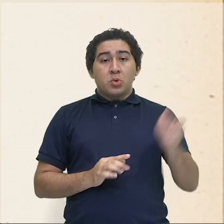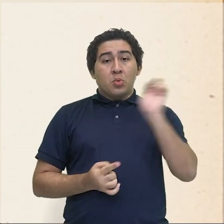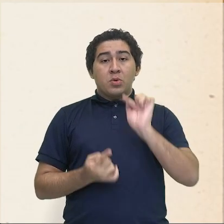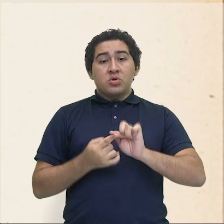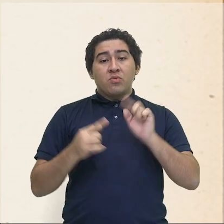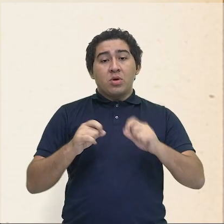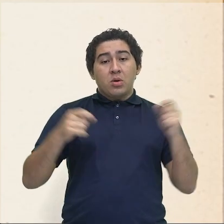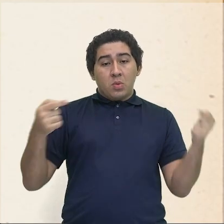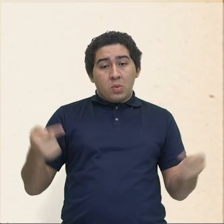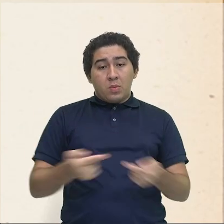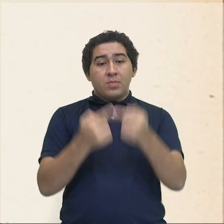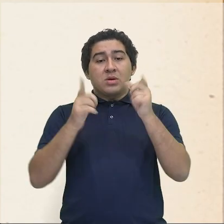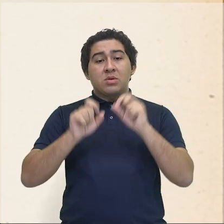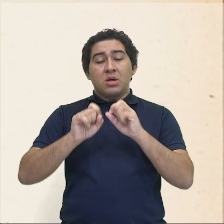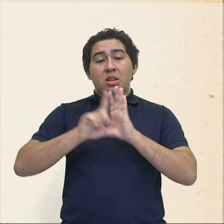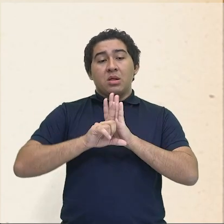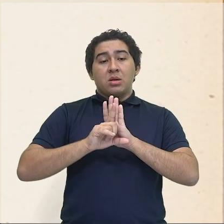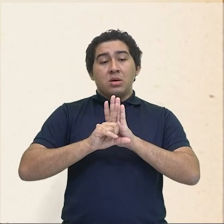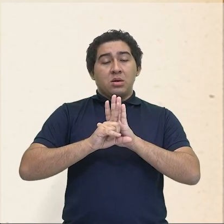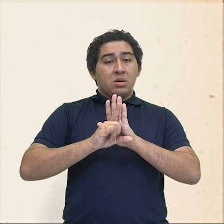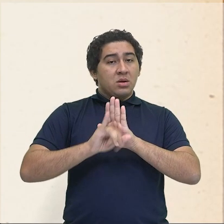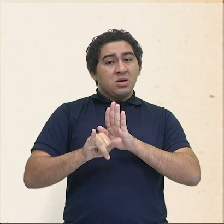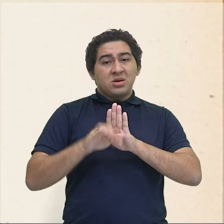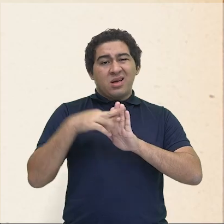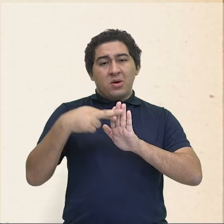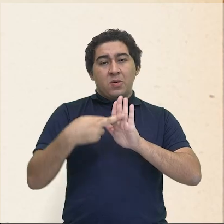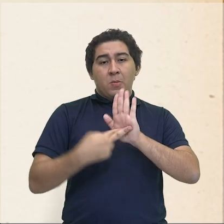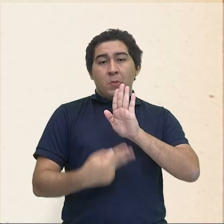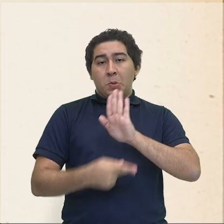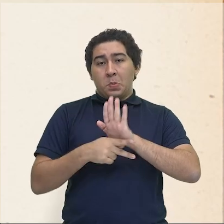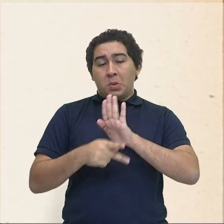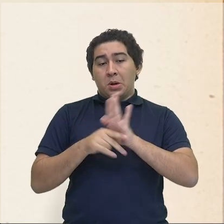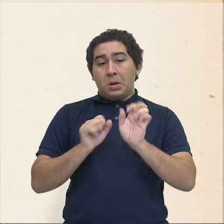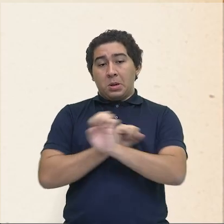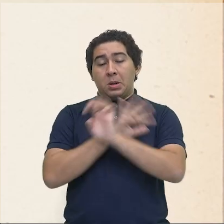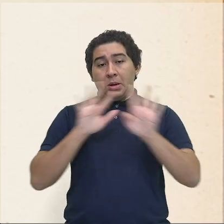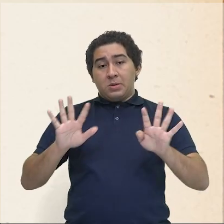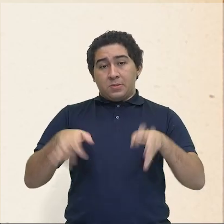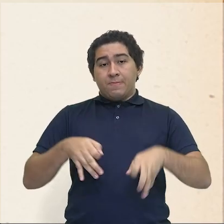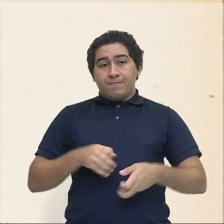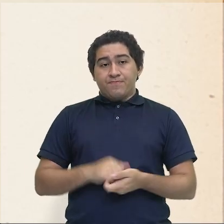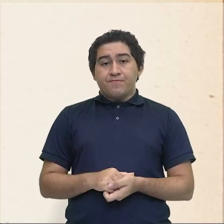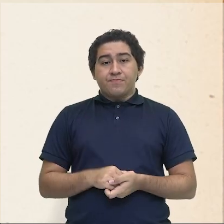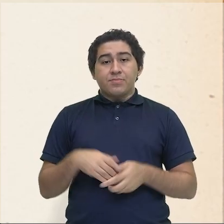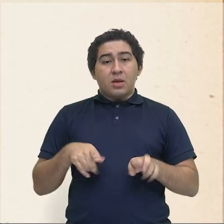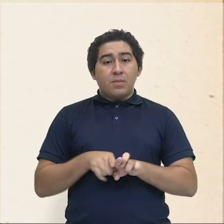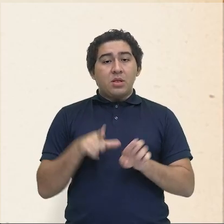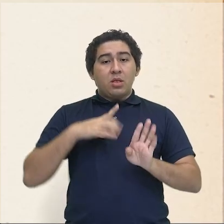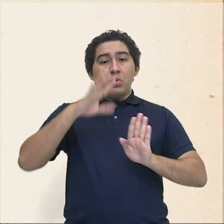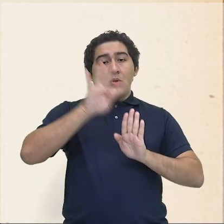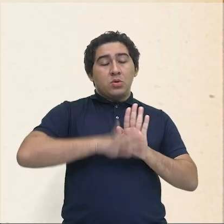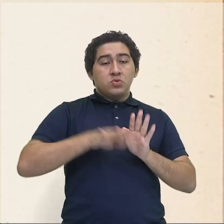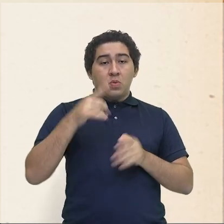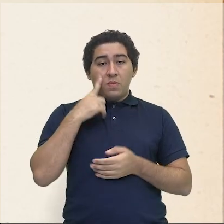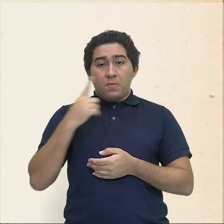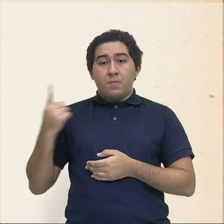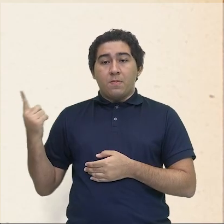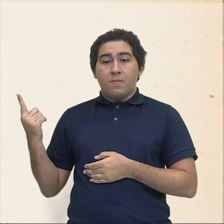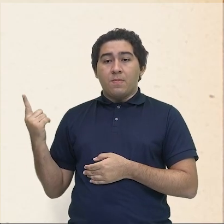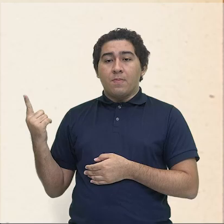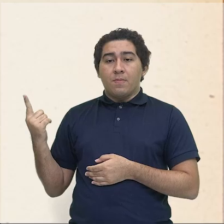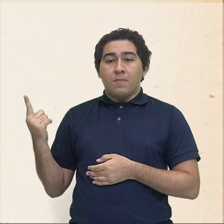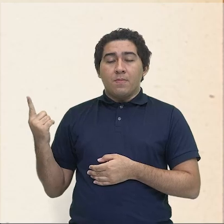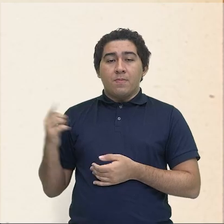de estabelecer diretrizes mais claras. E aqui nós temos aí o texto, né,